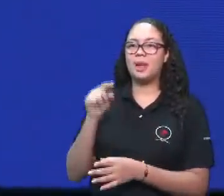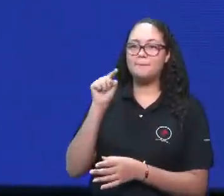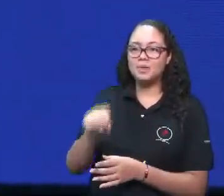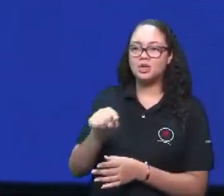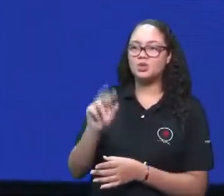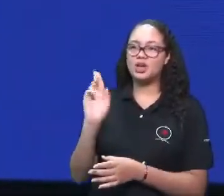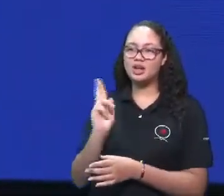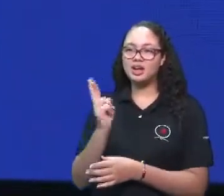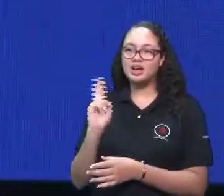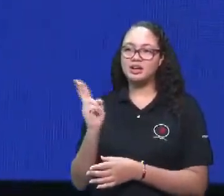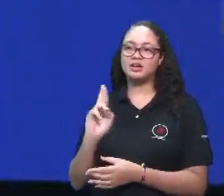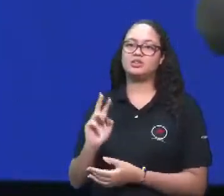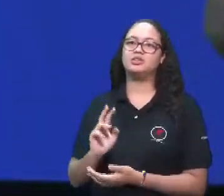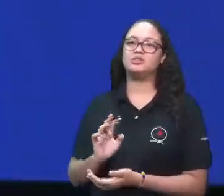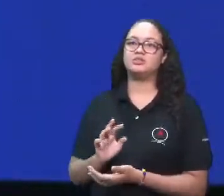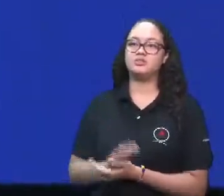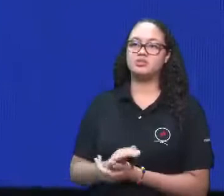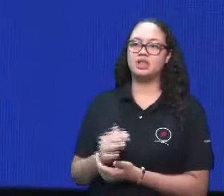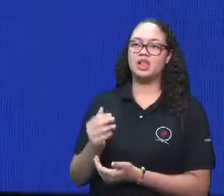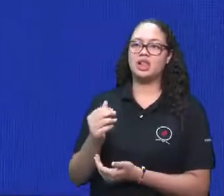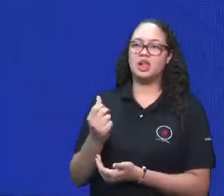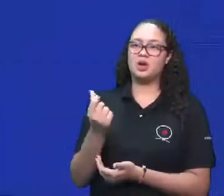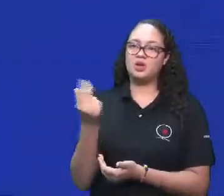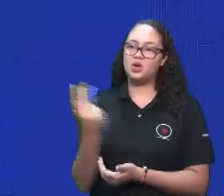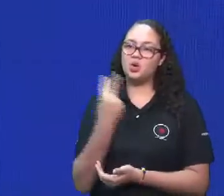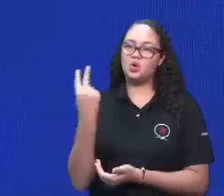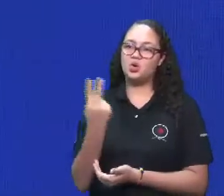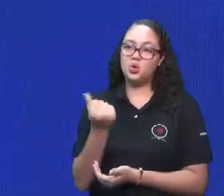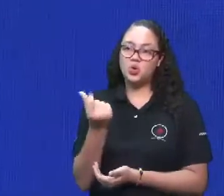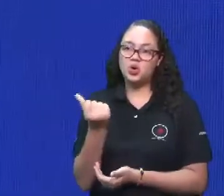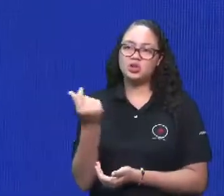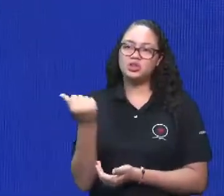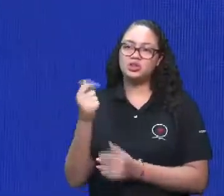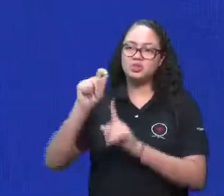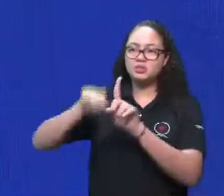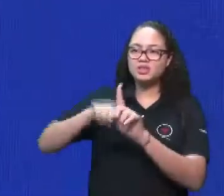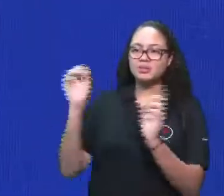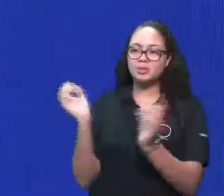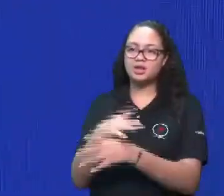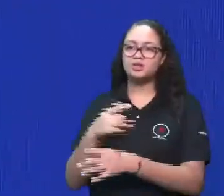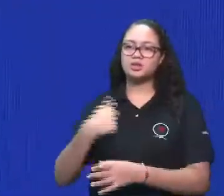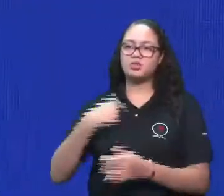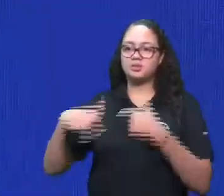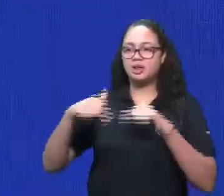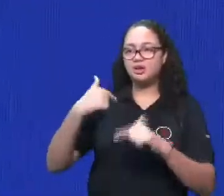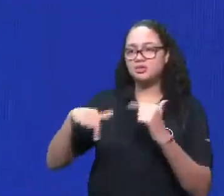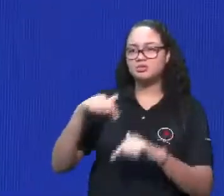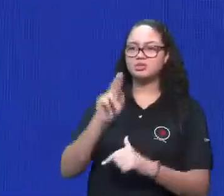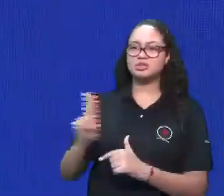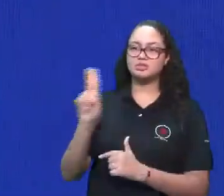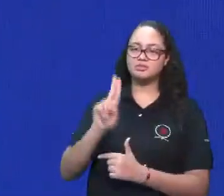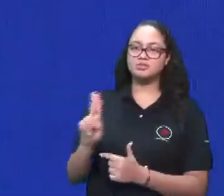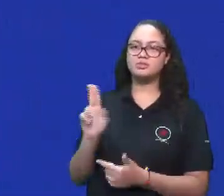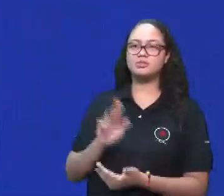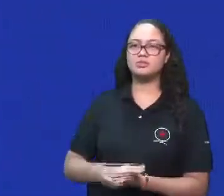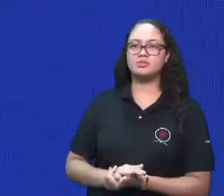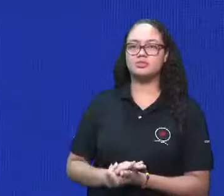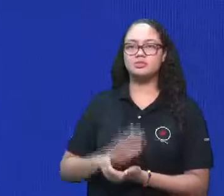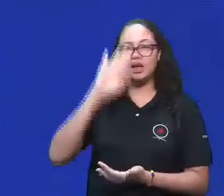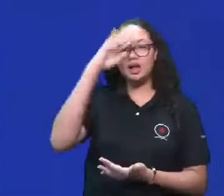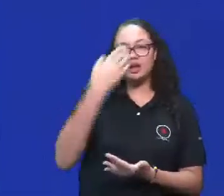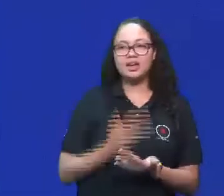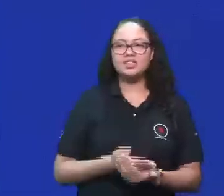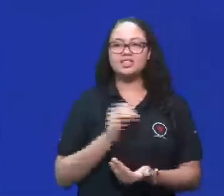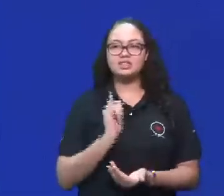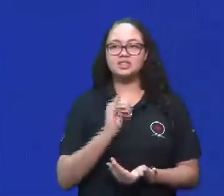inteiro, de um dia, um mês inteiro para eu ir trabalhar. Porque só falta isso, irmão. Acredite se você quiser, e eu sei